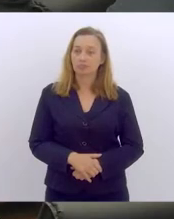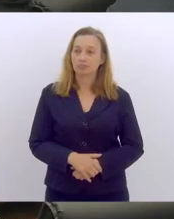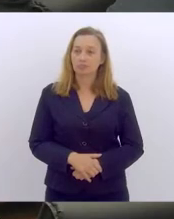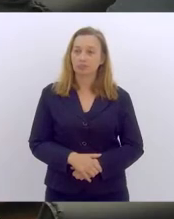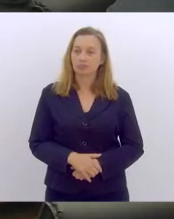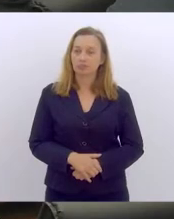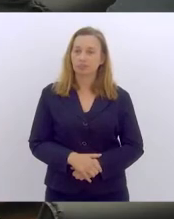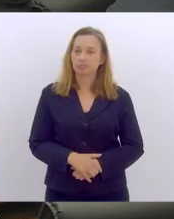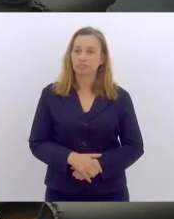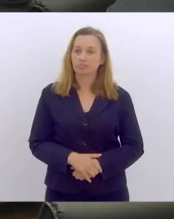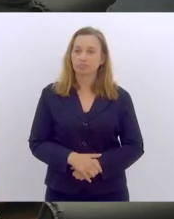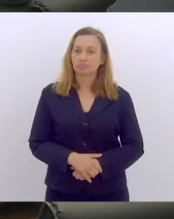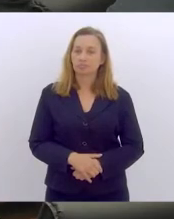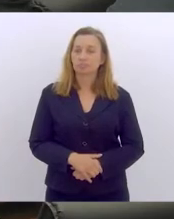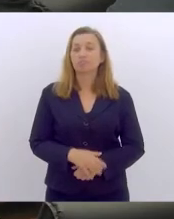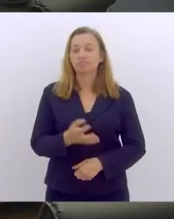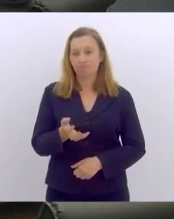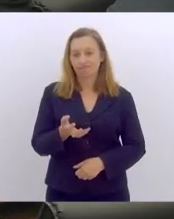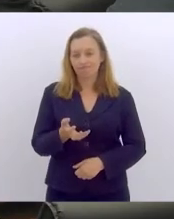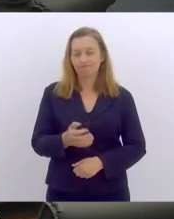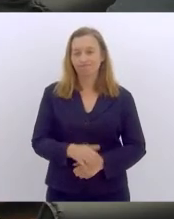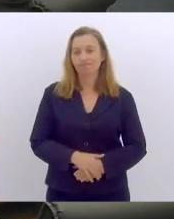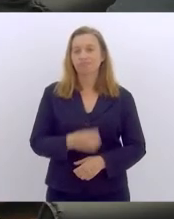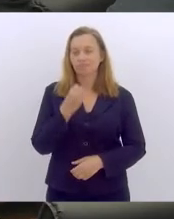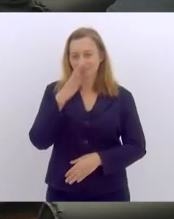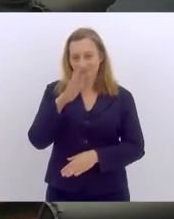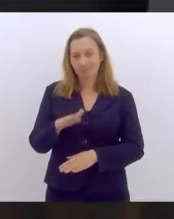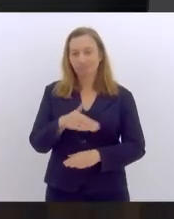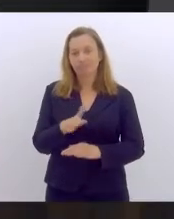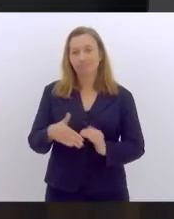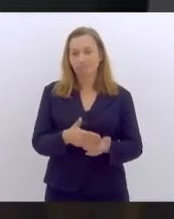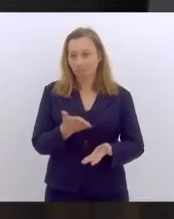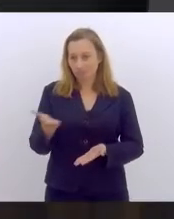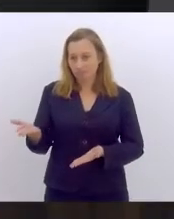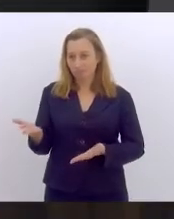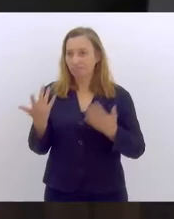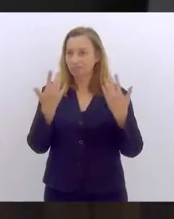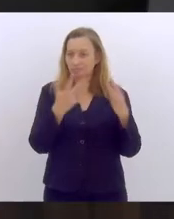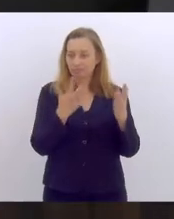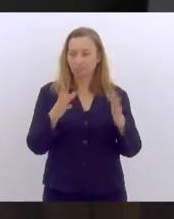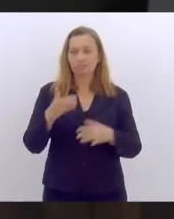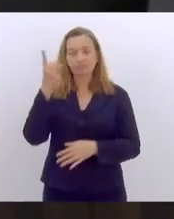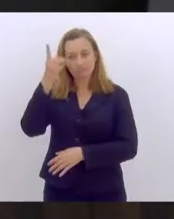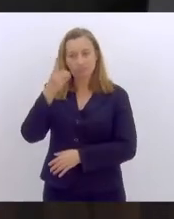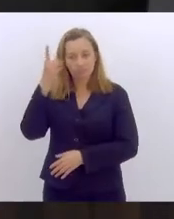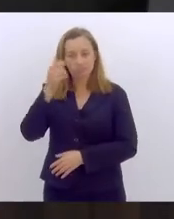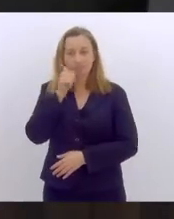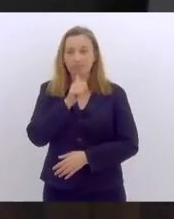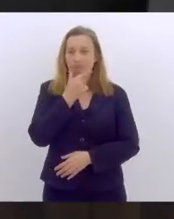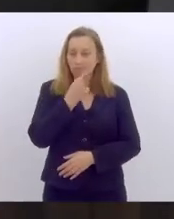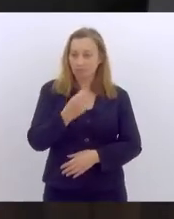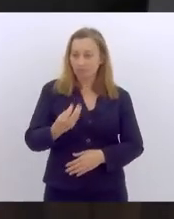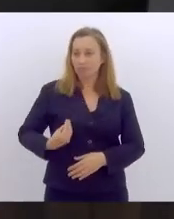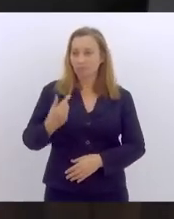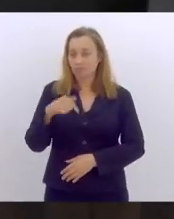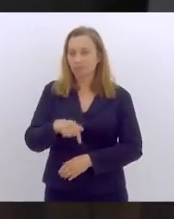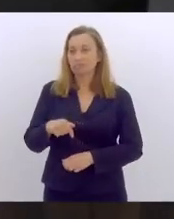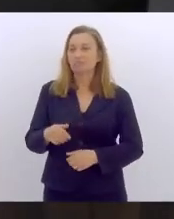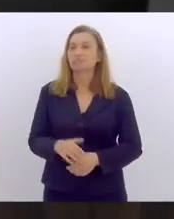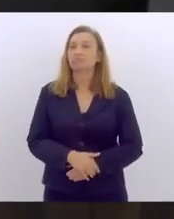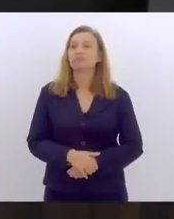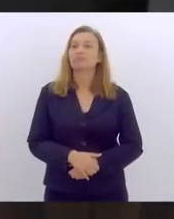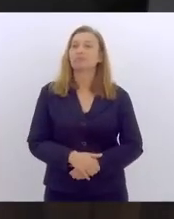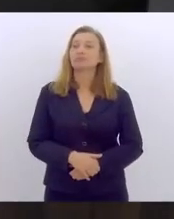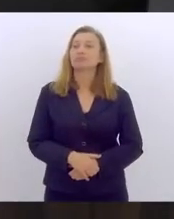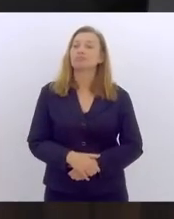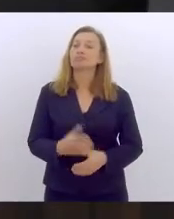Eu quero, primeiro, boa tarde a todas e todos, saudar os parlamentares, as deputadas e deputados presentes,